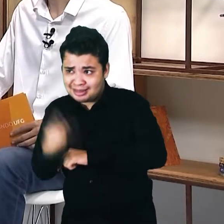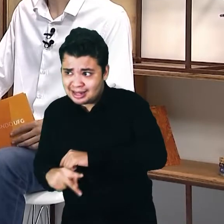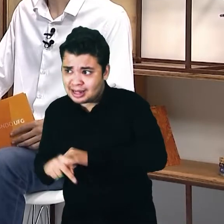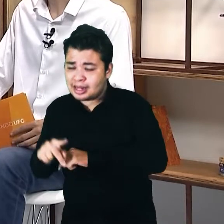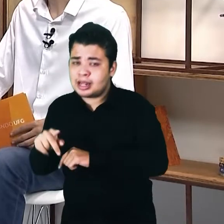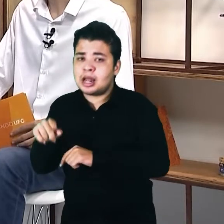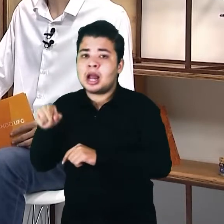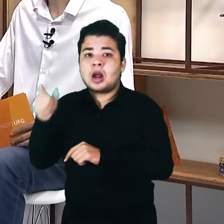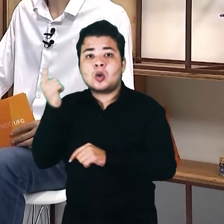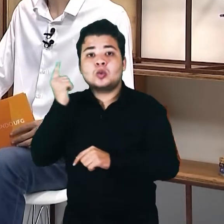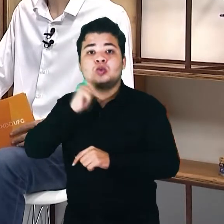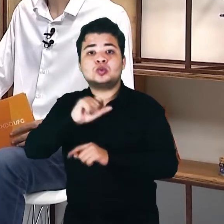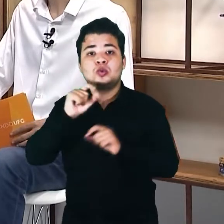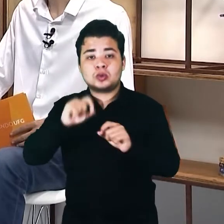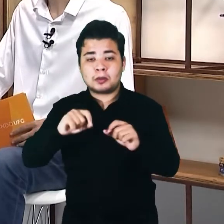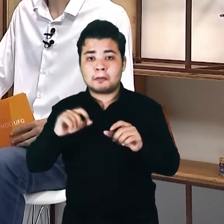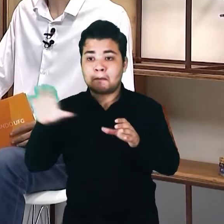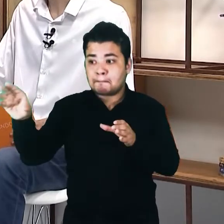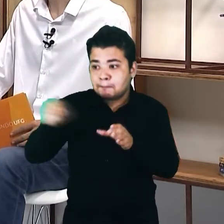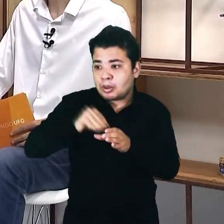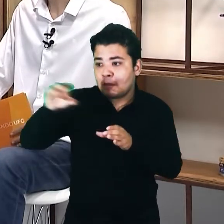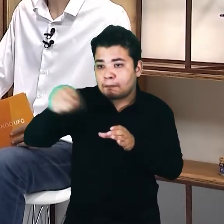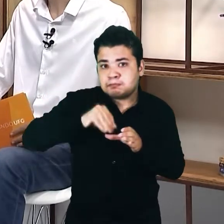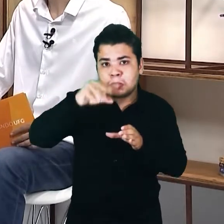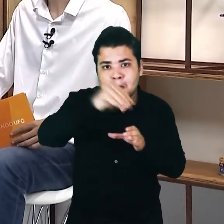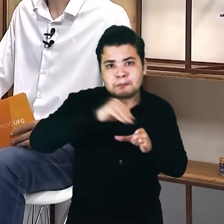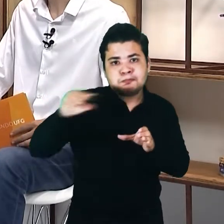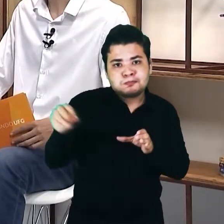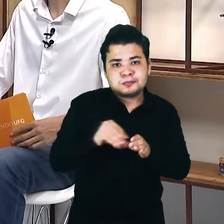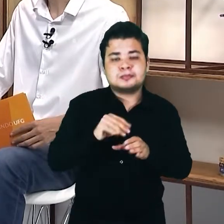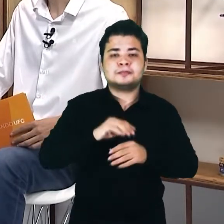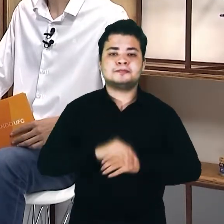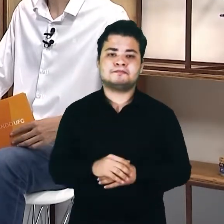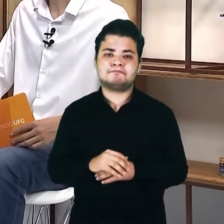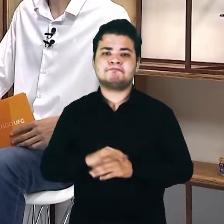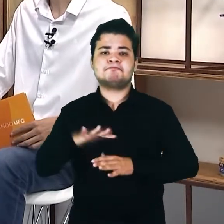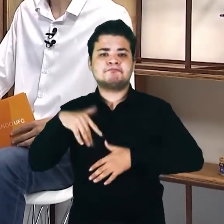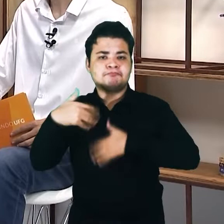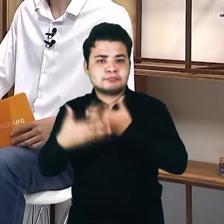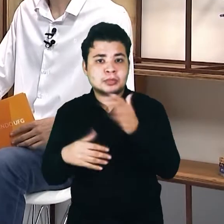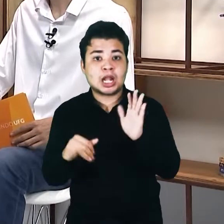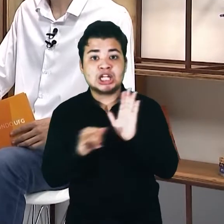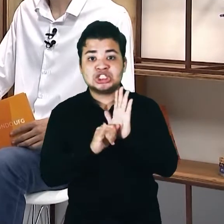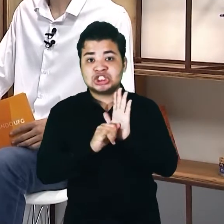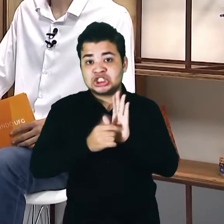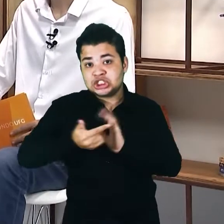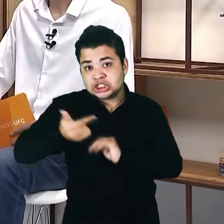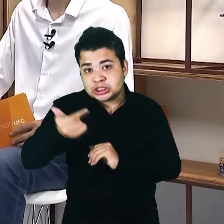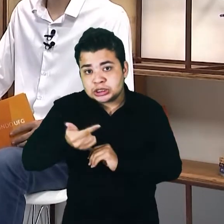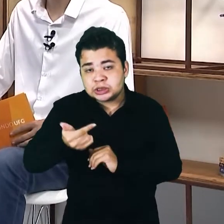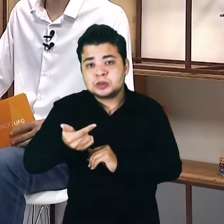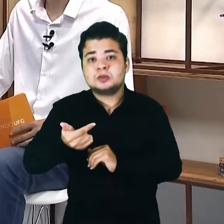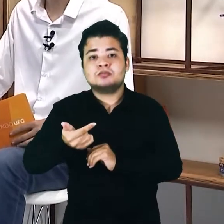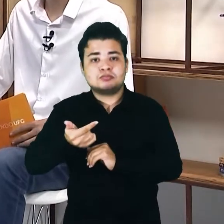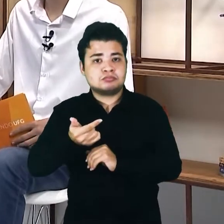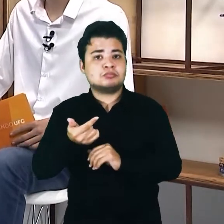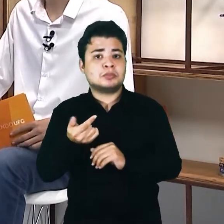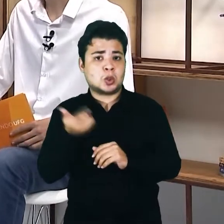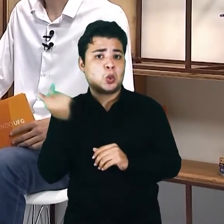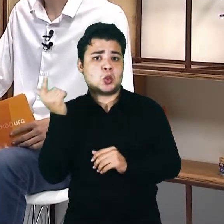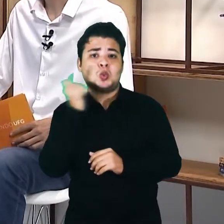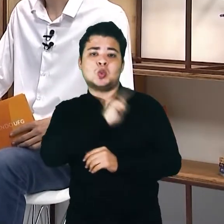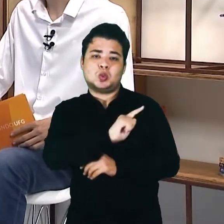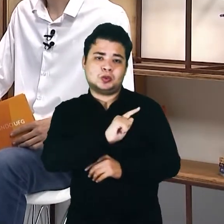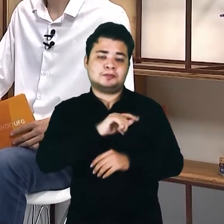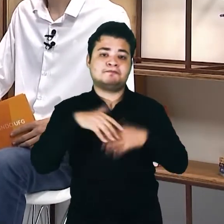sendo aglutinado ao longo do tempo. Nós tivemos um segundo edital, também ganhamos, então o